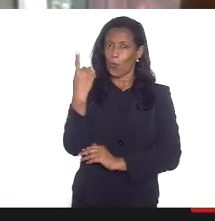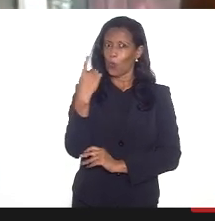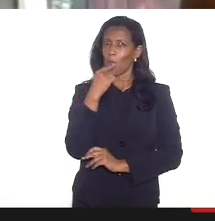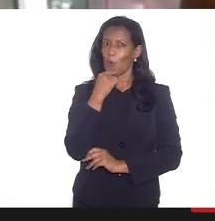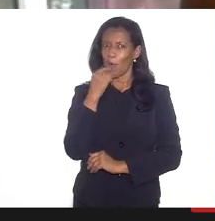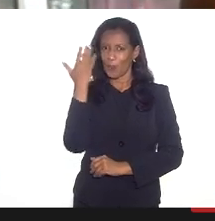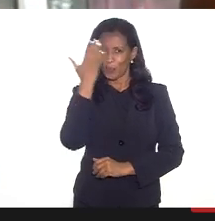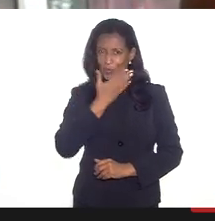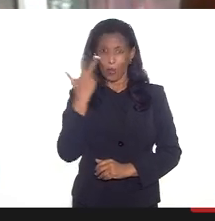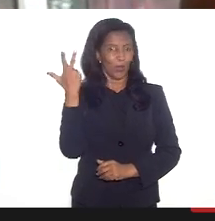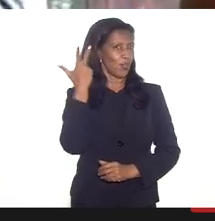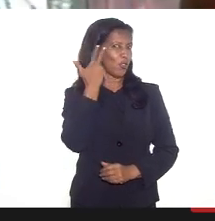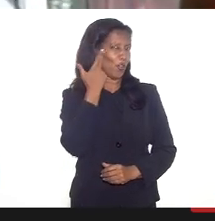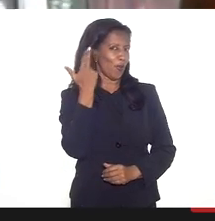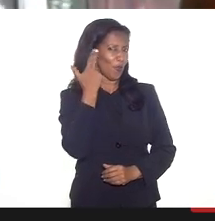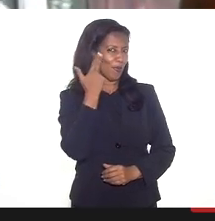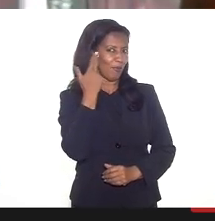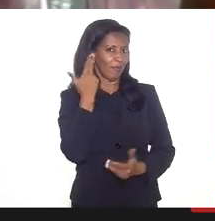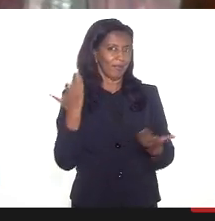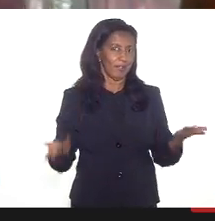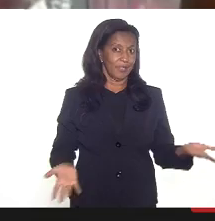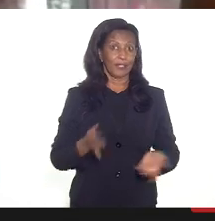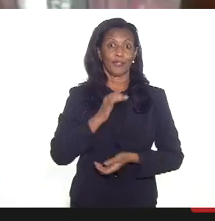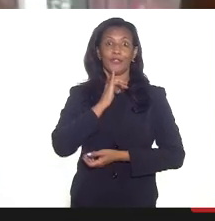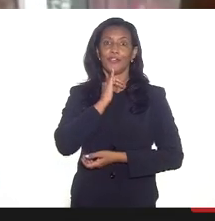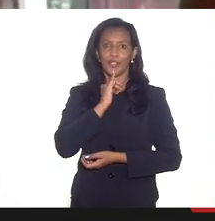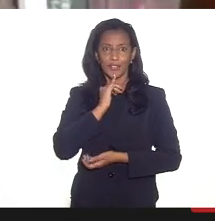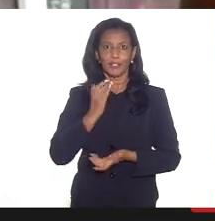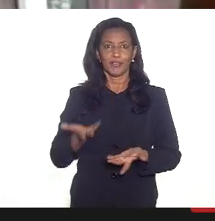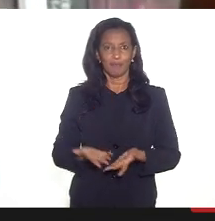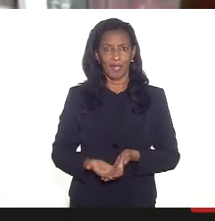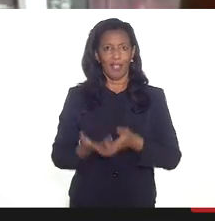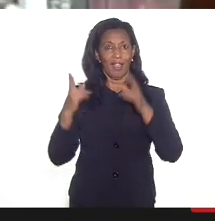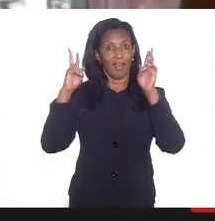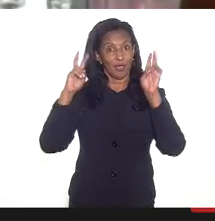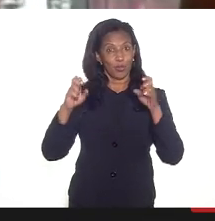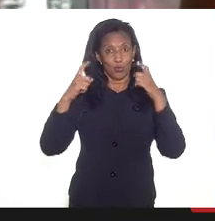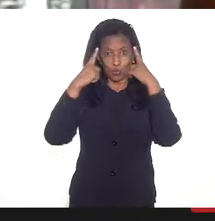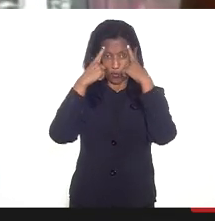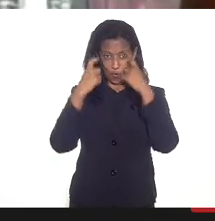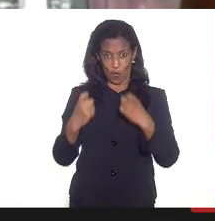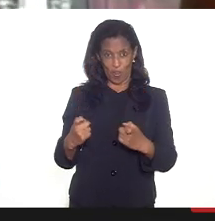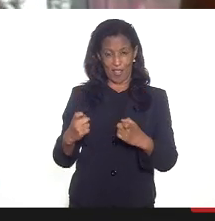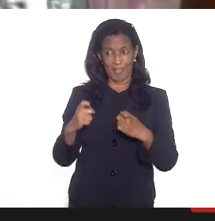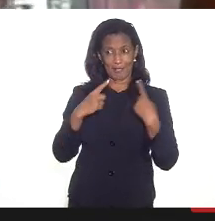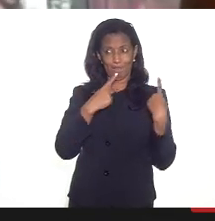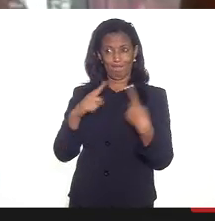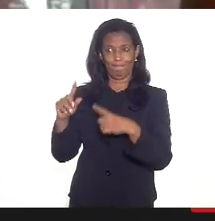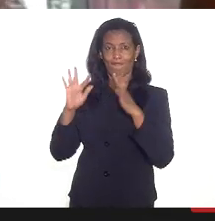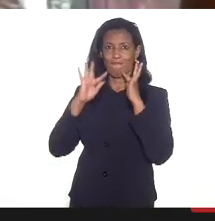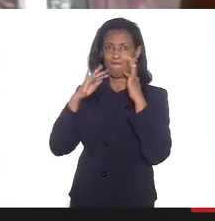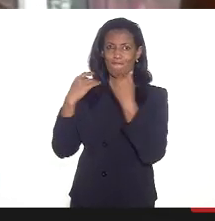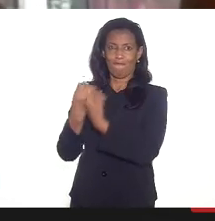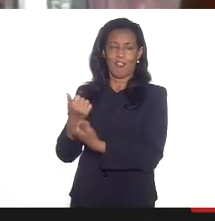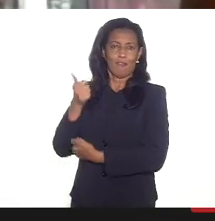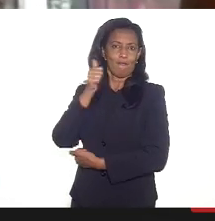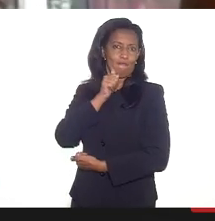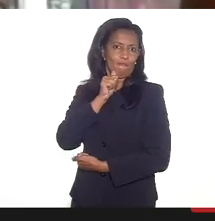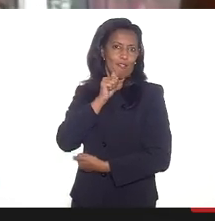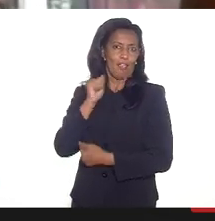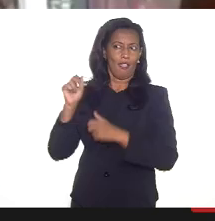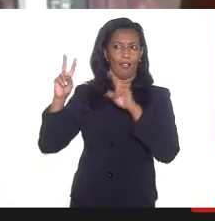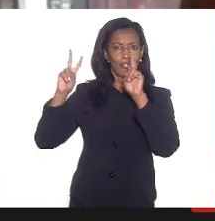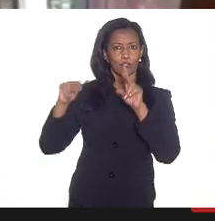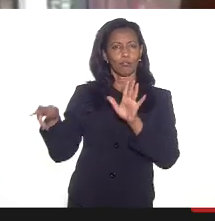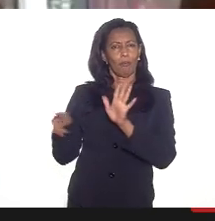presente, normalmente e infelizmente, assuntos de violência doméstica são assuntos de mulher. Na grande maioria